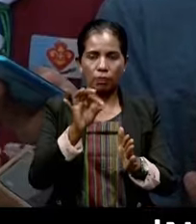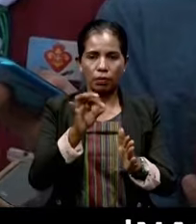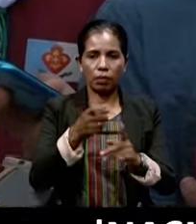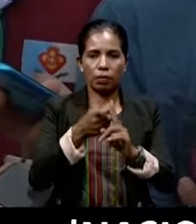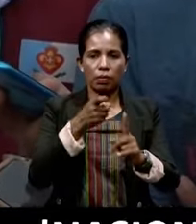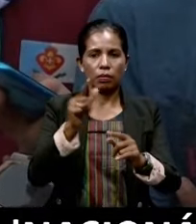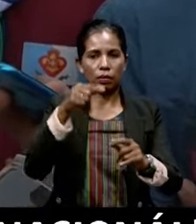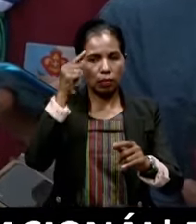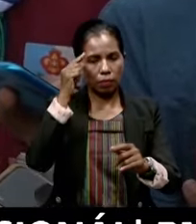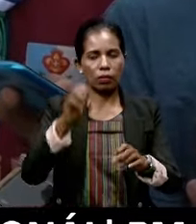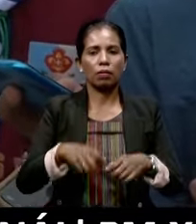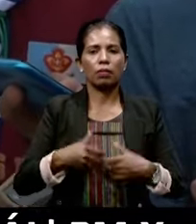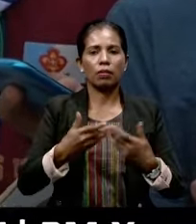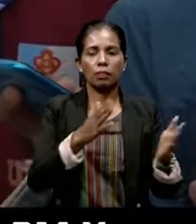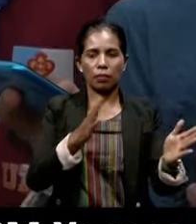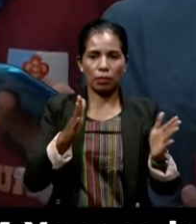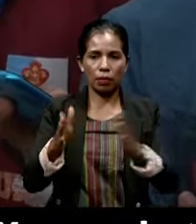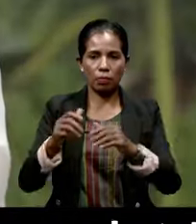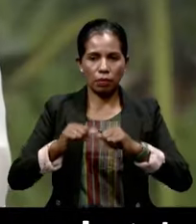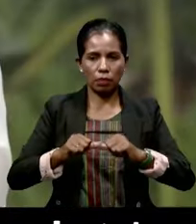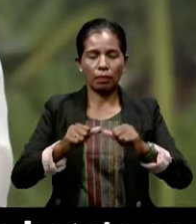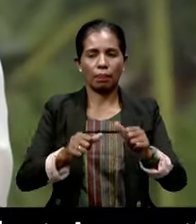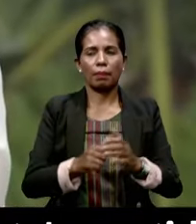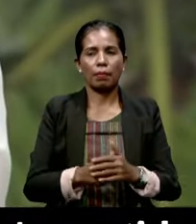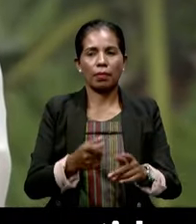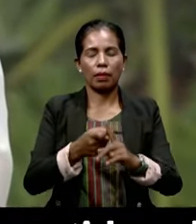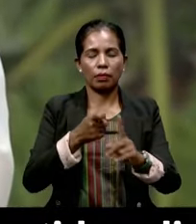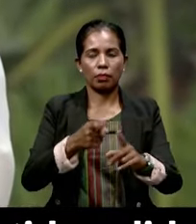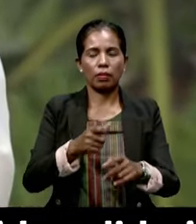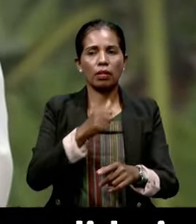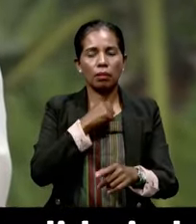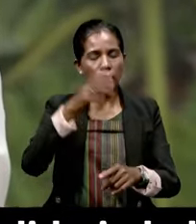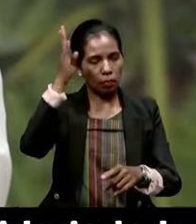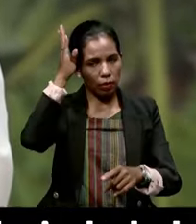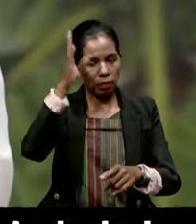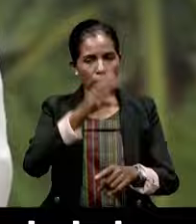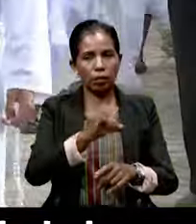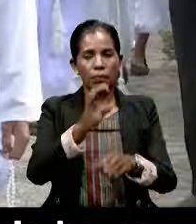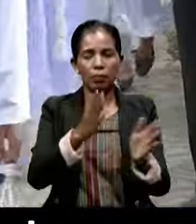parte governo nian o insama preparativo sira belao Tuir estimasang usi kardeal, dadaung ne preparasang